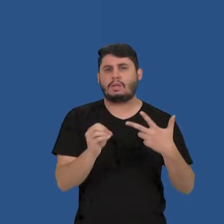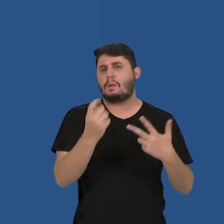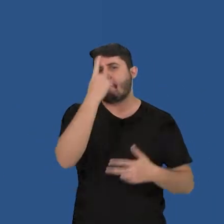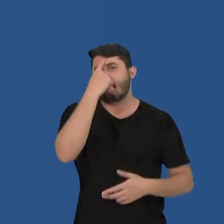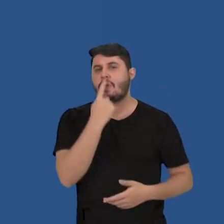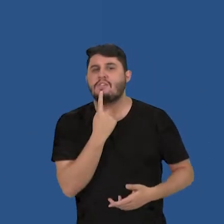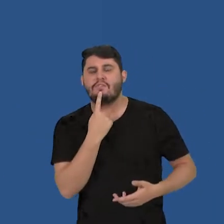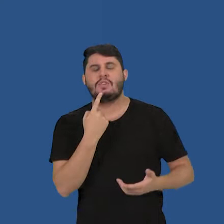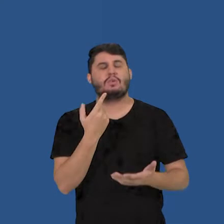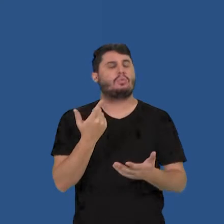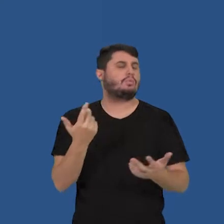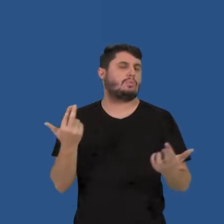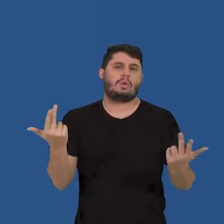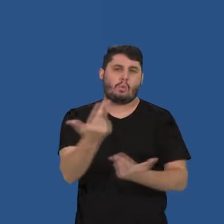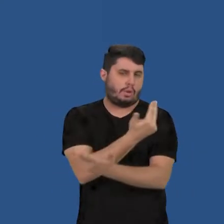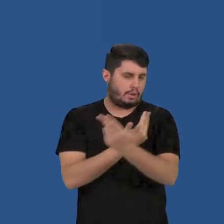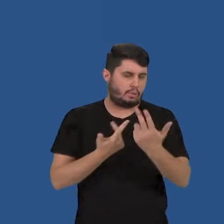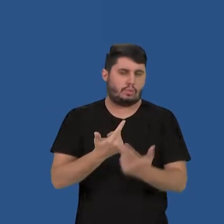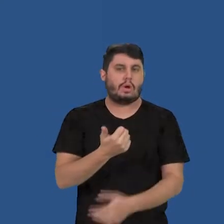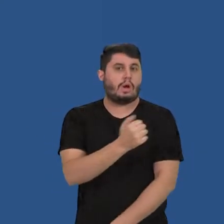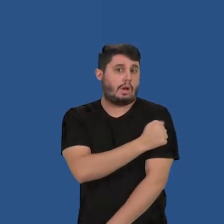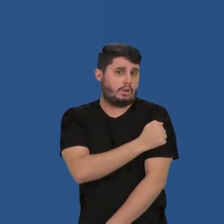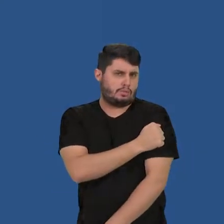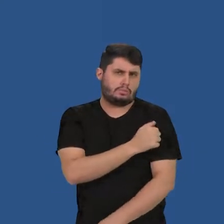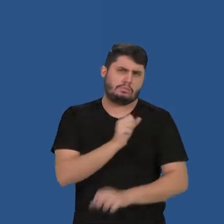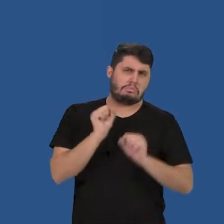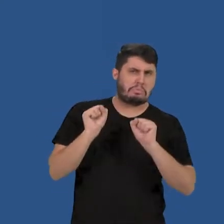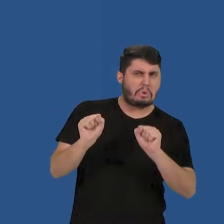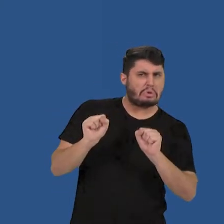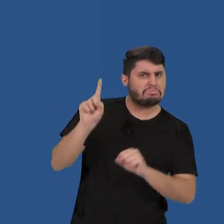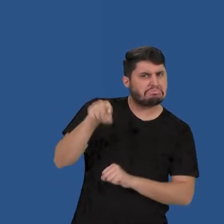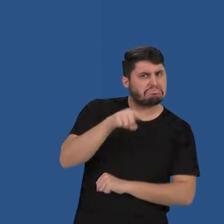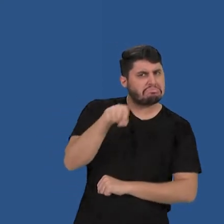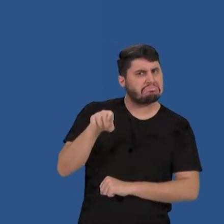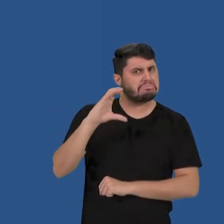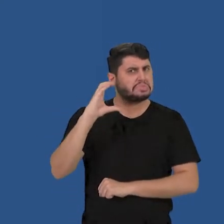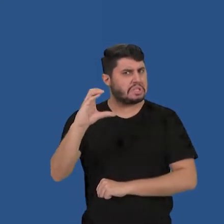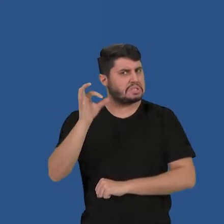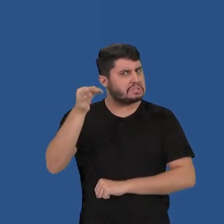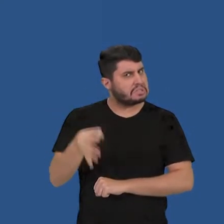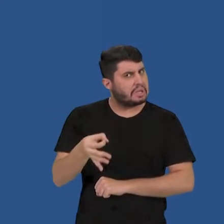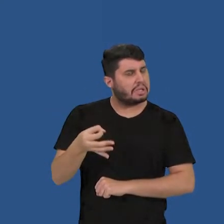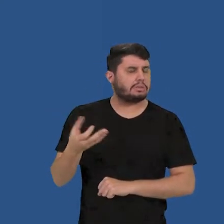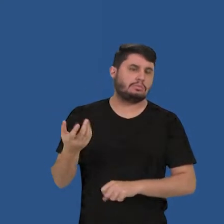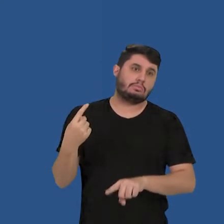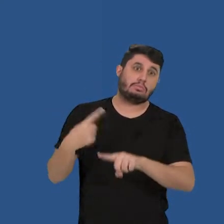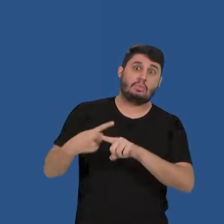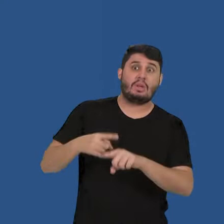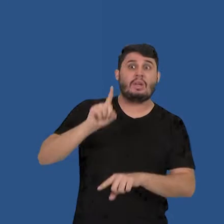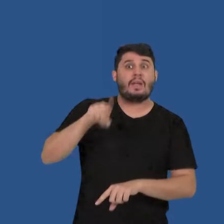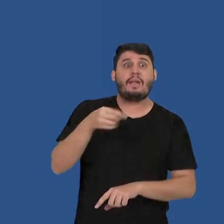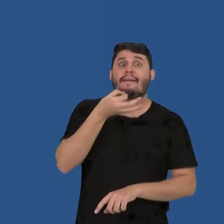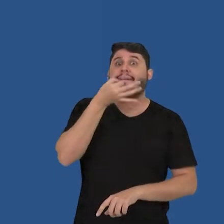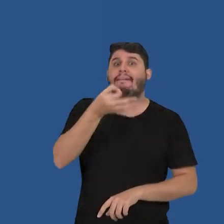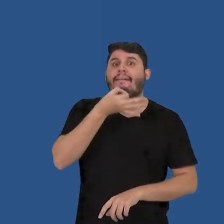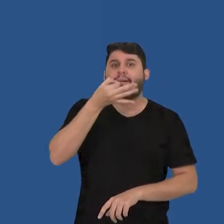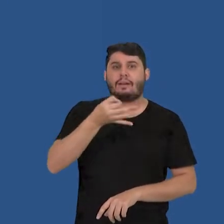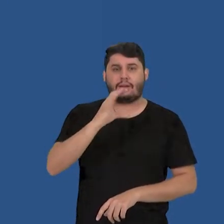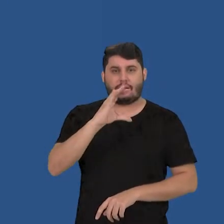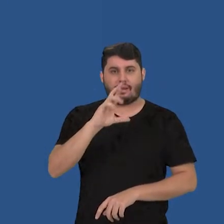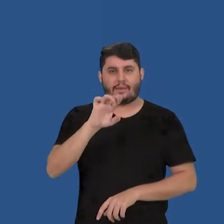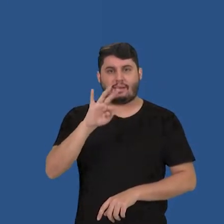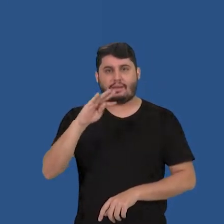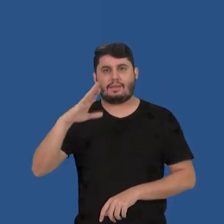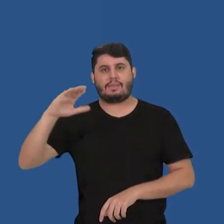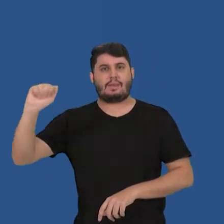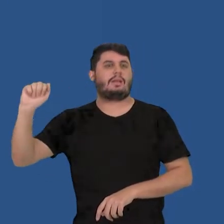sociedade quer que ele estude aplicadamente. Então essa é a resposta certa por isso? Veja, é o aspecto crítico, né? A crítica que se faz. A